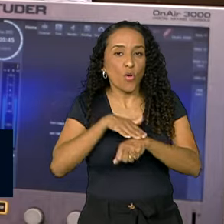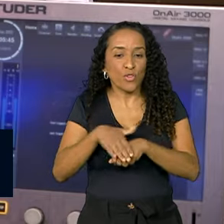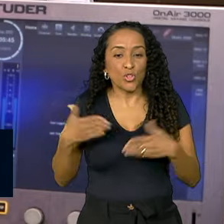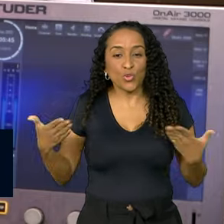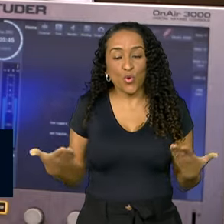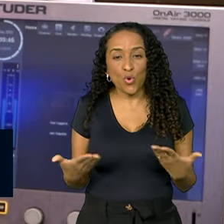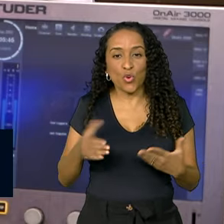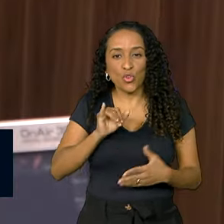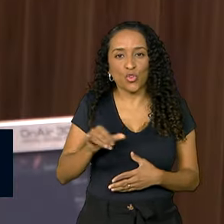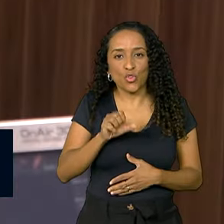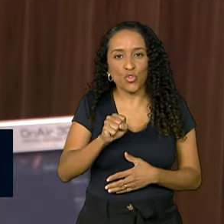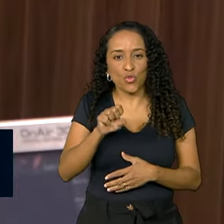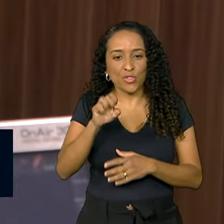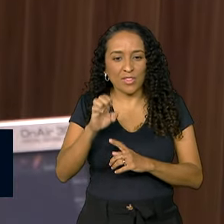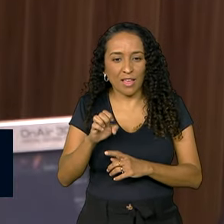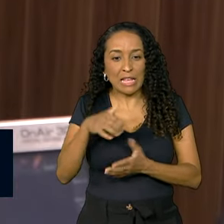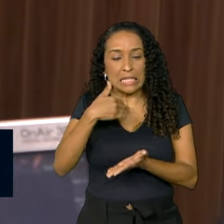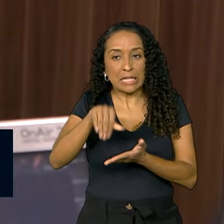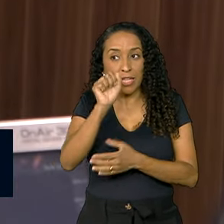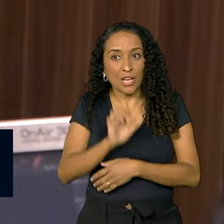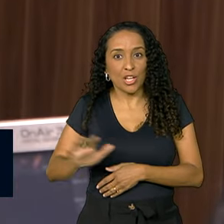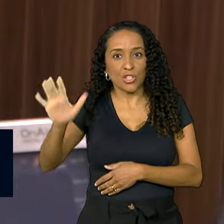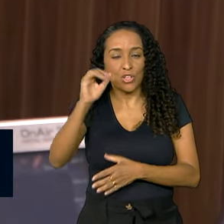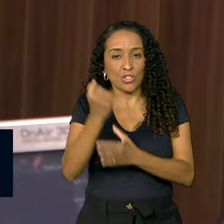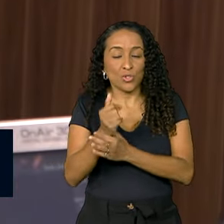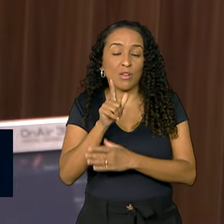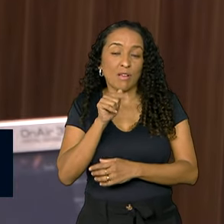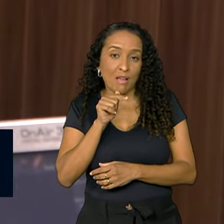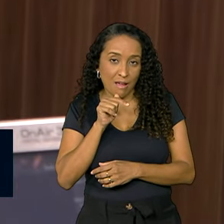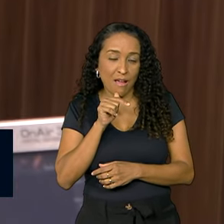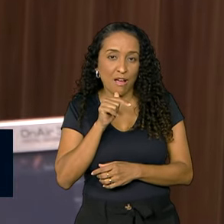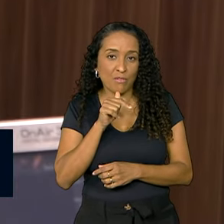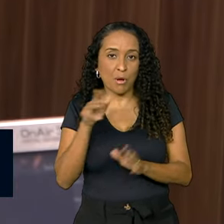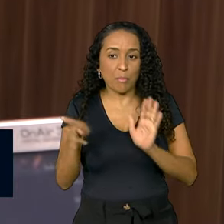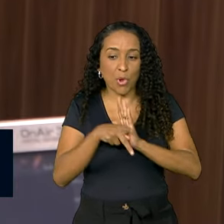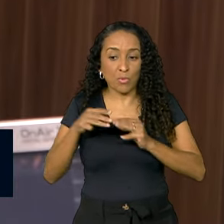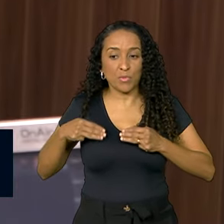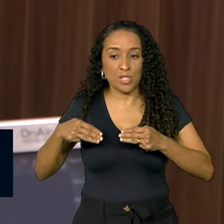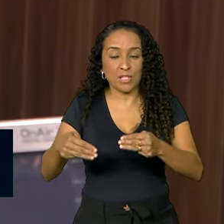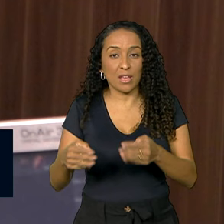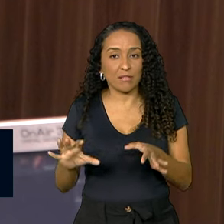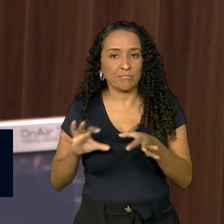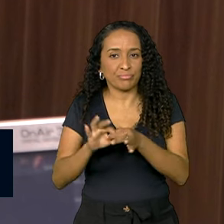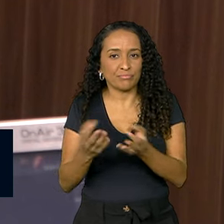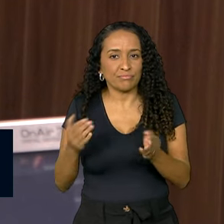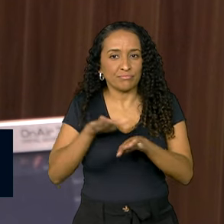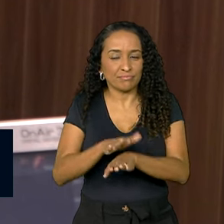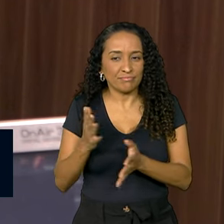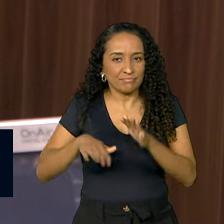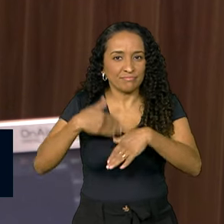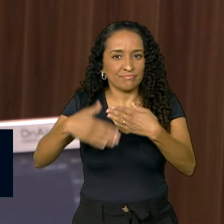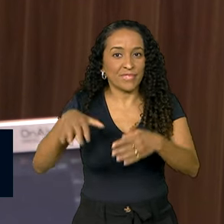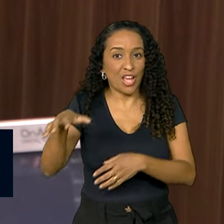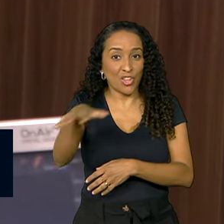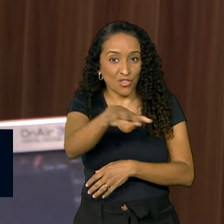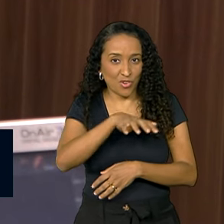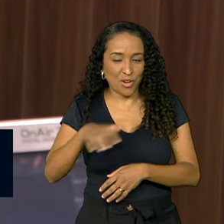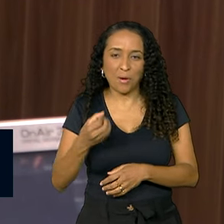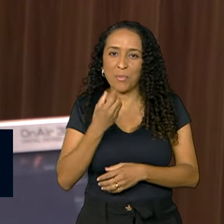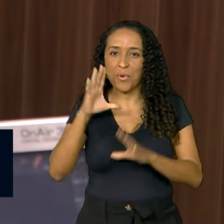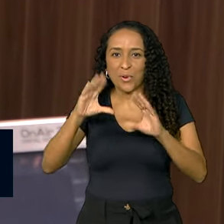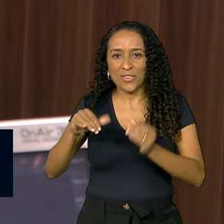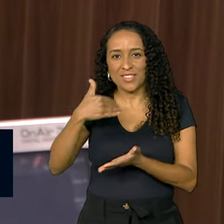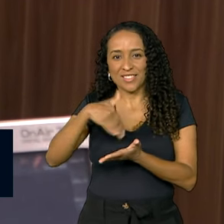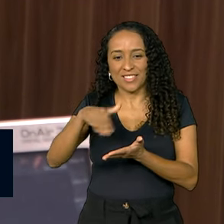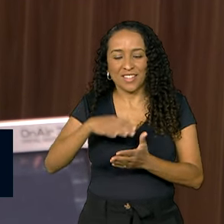hoje com o jospe Vieira secretário nacional de segurança hídrica do Ministério da Integração e do desenvolvimento Regional Boa noite